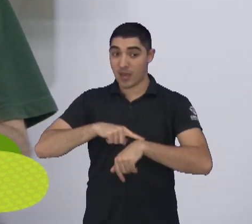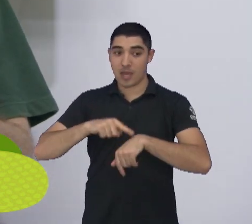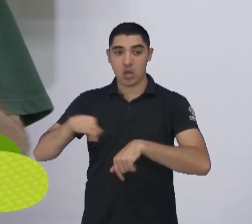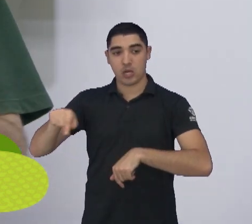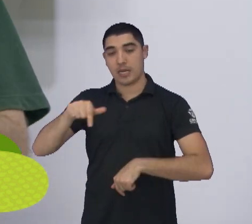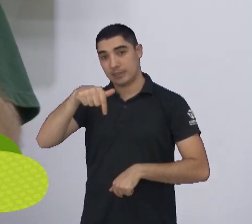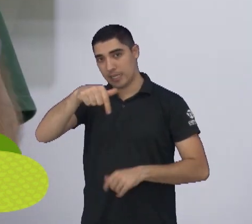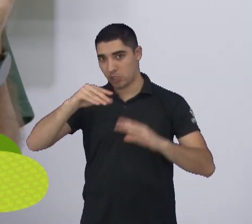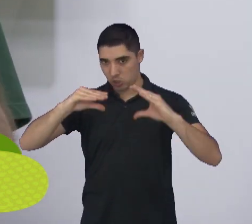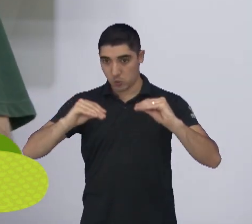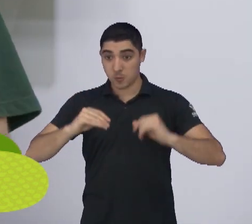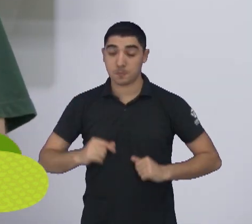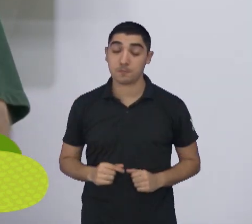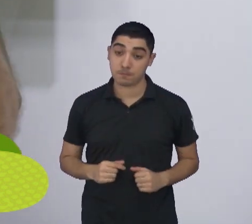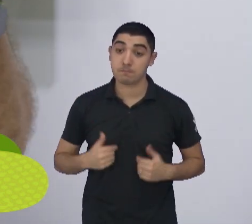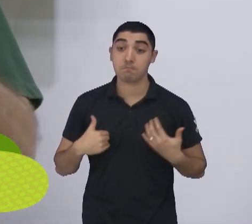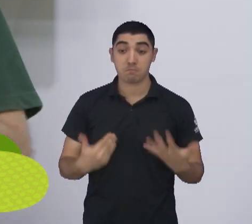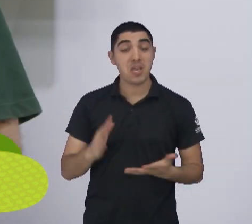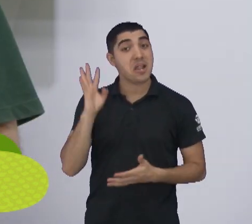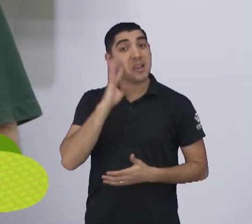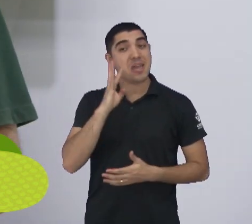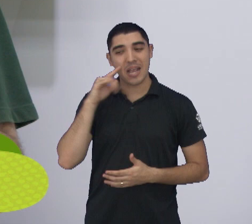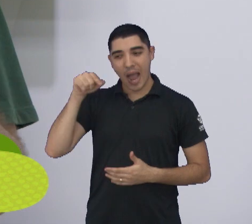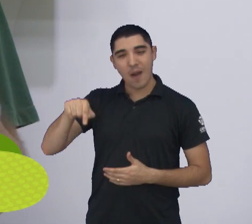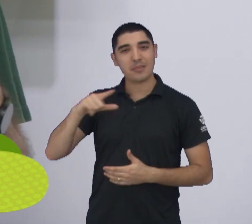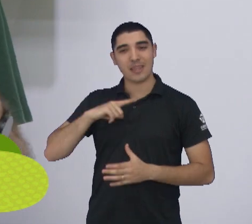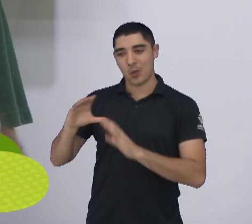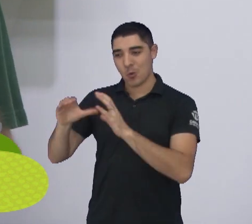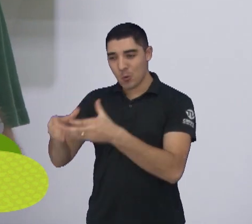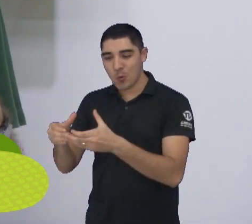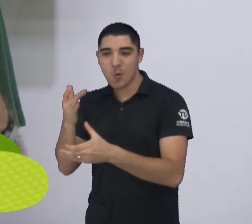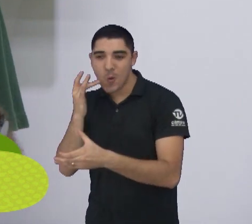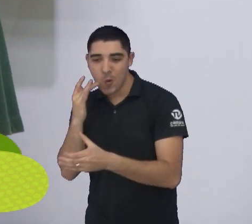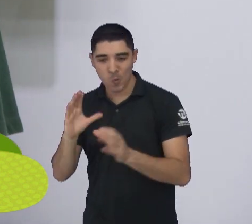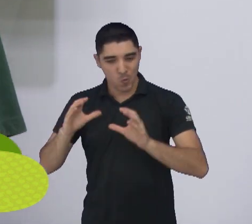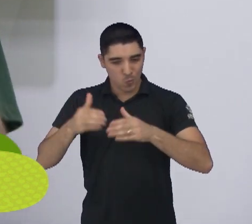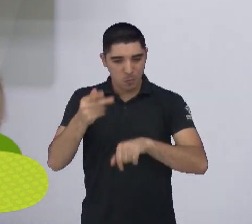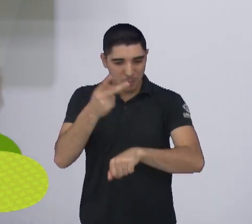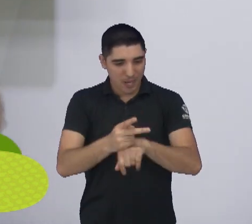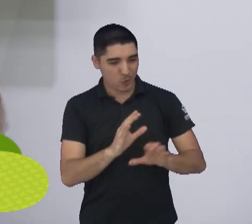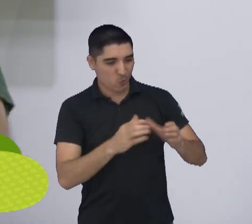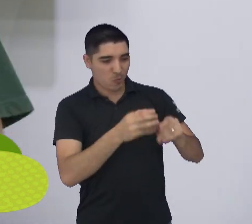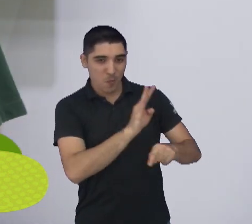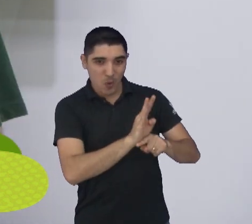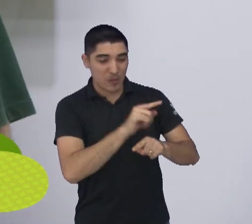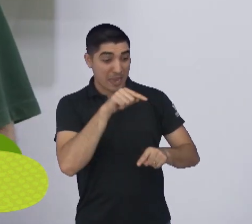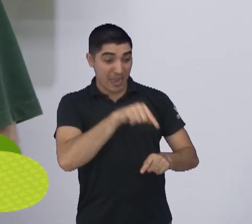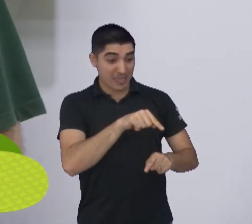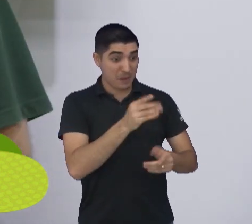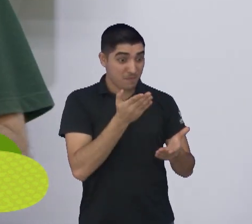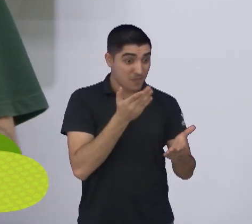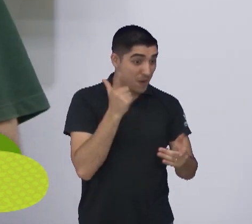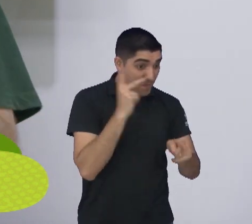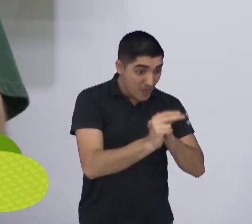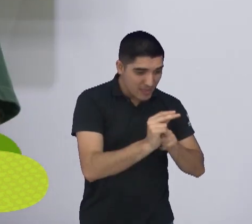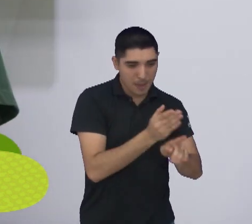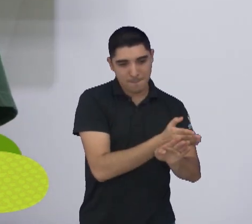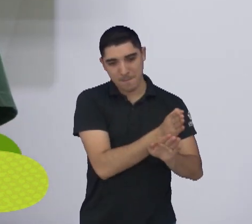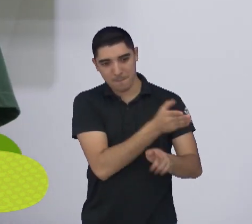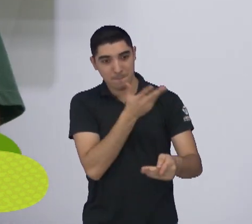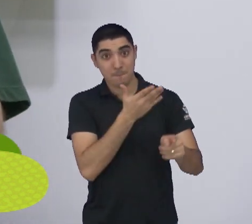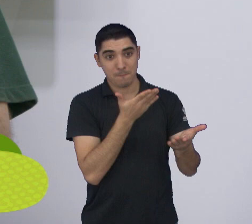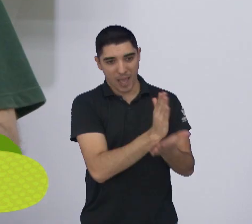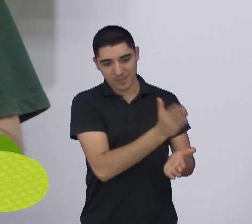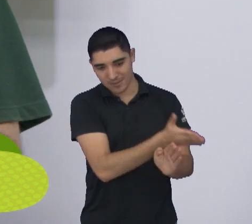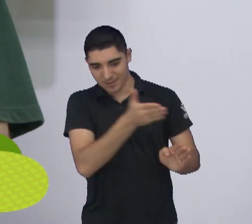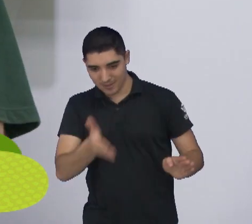legal que tem essa questão de acesso e descenso, então para as equipes se motivarem, né, a chegarem na Série Ouro aí. Muito bacana, parabéns para quem